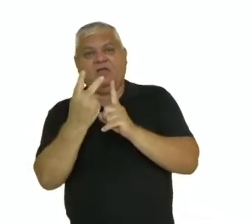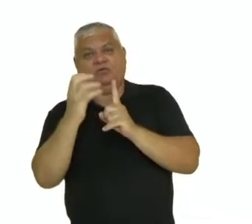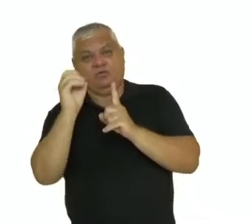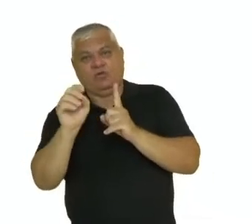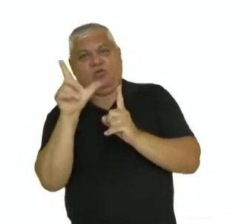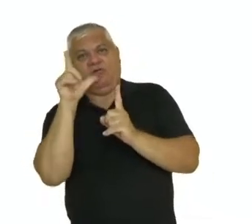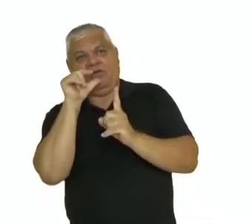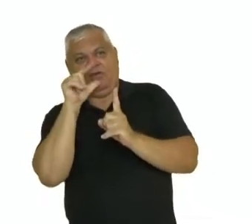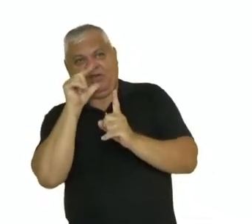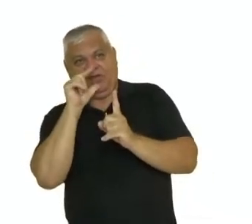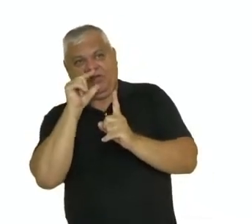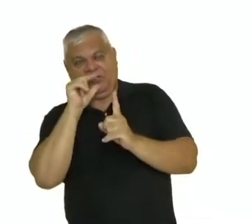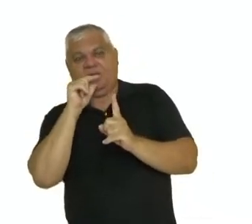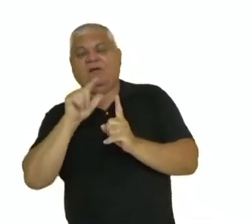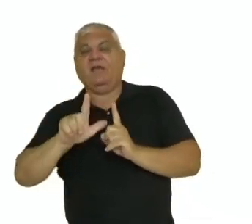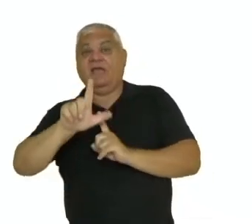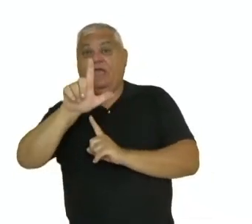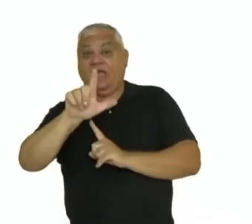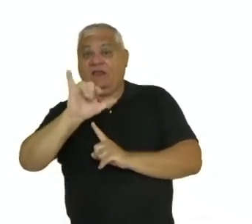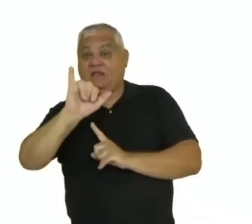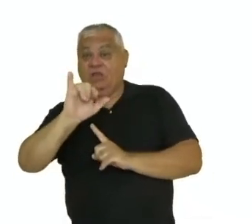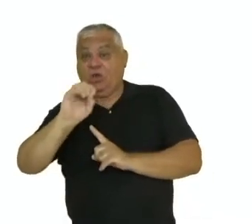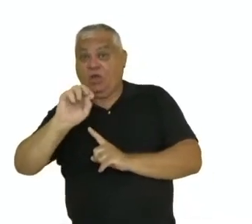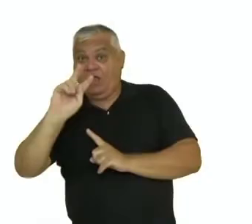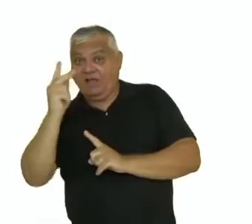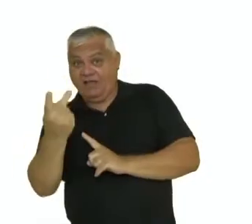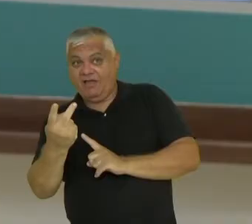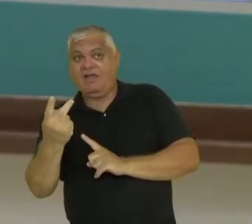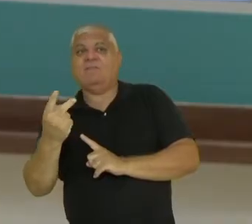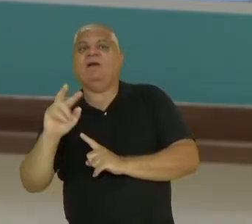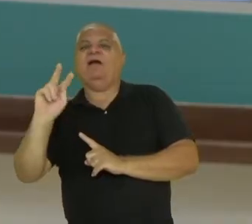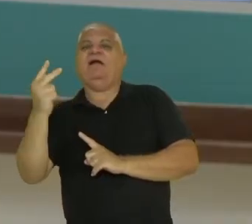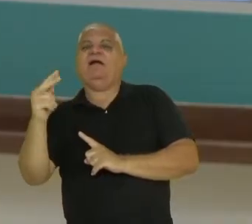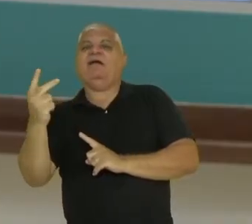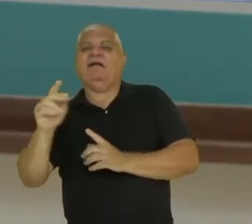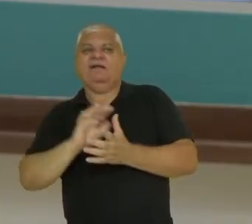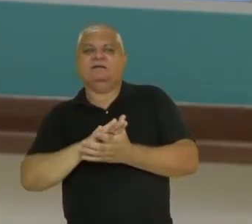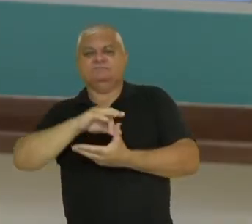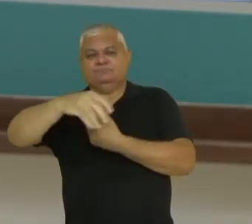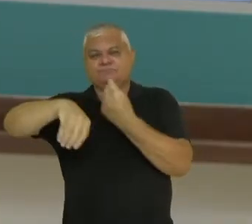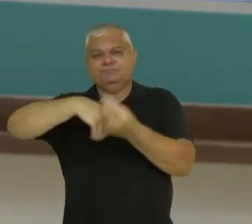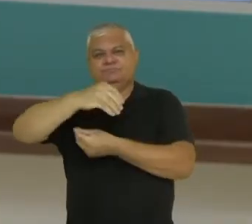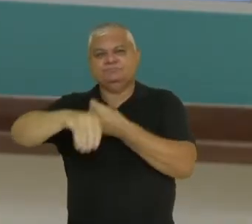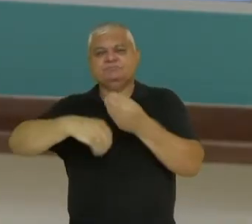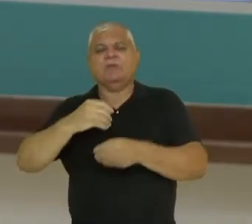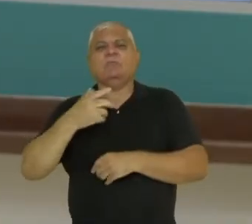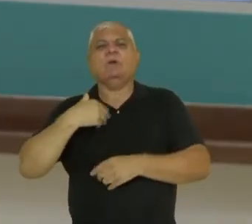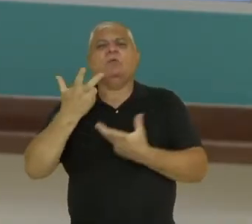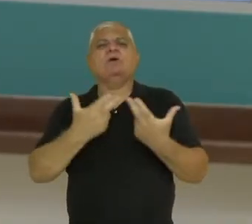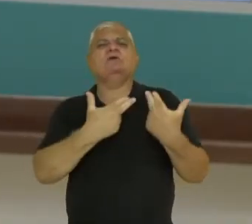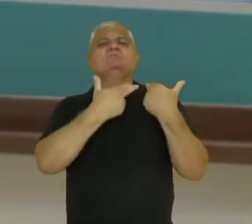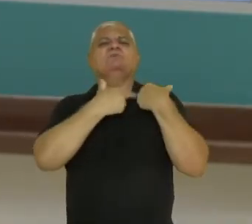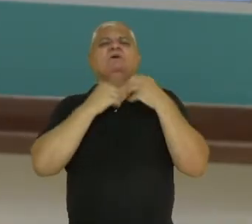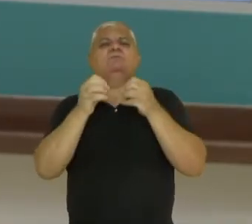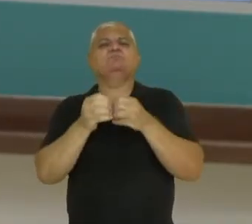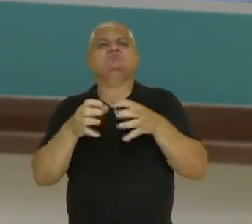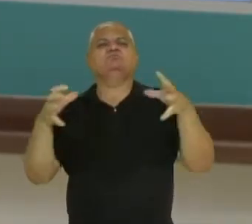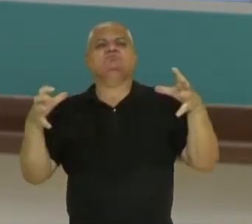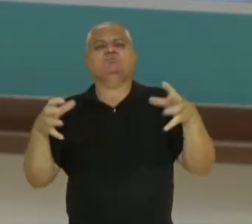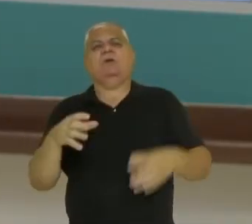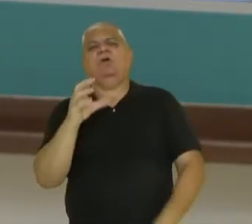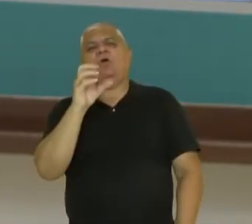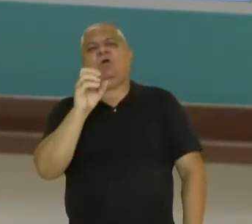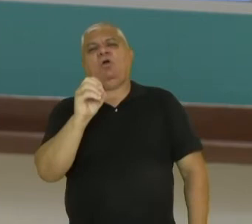hidróxido de lítio, que é o LiOH, mais o gás hidrogênico H2. E qual deles, então, é responsável por inflar o bote?